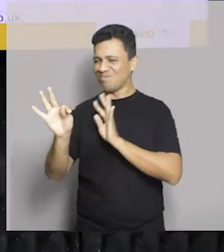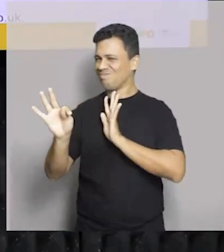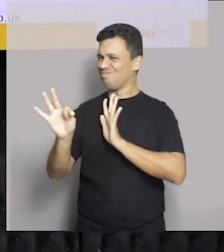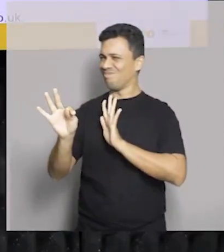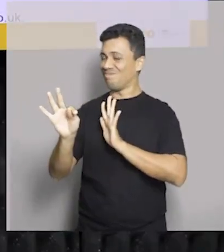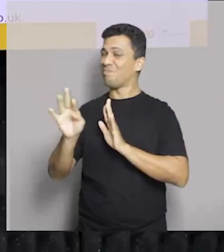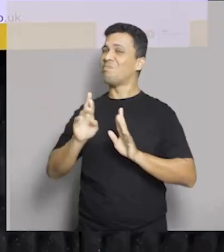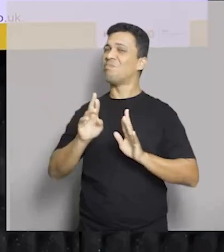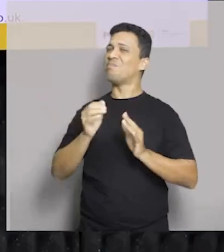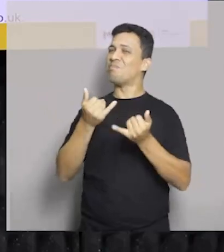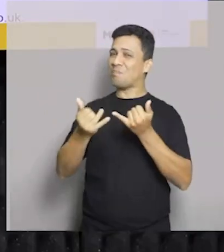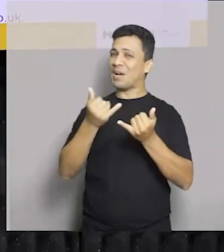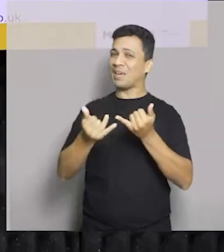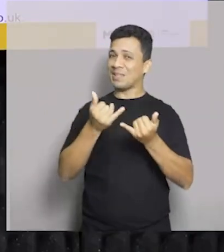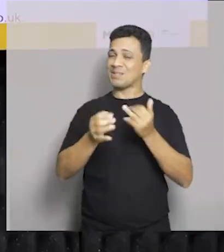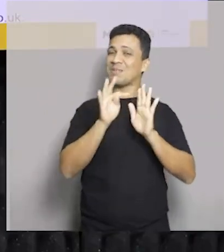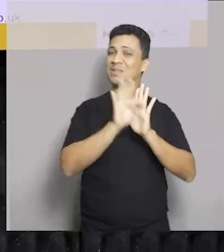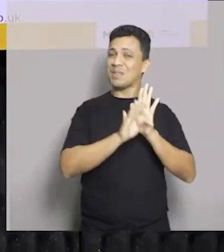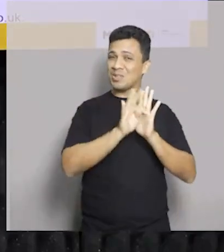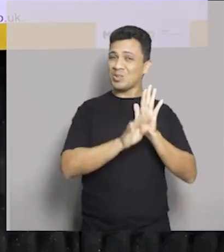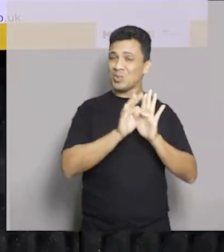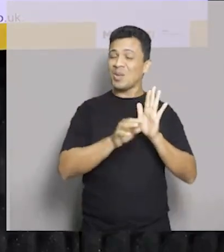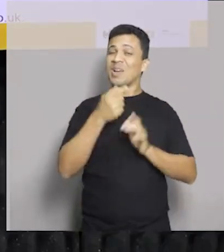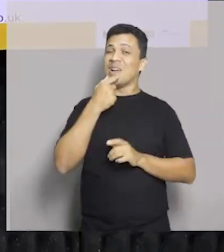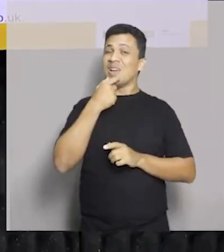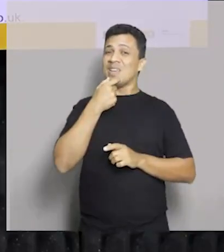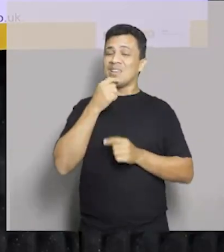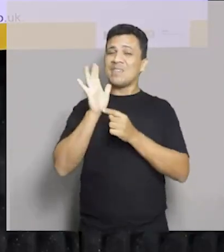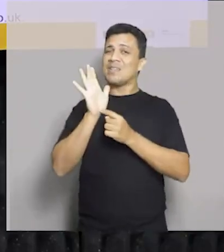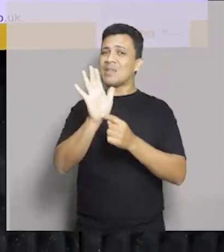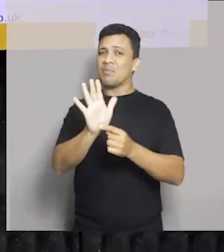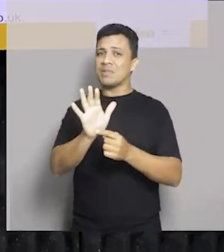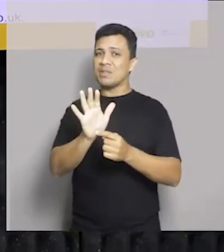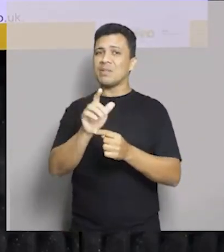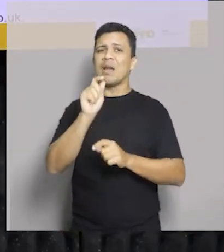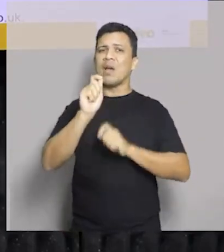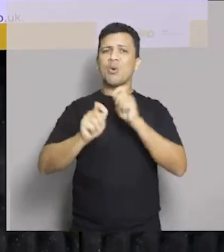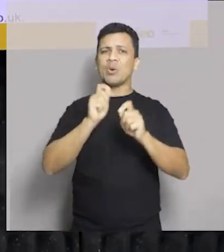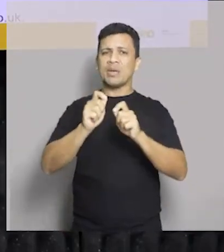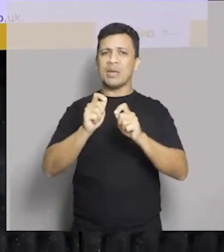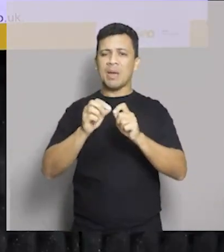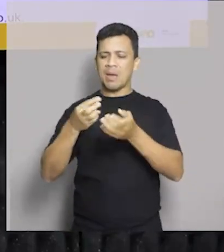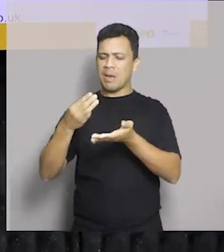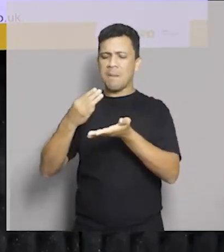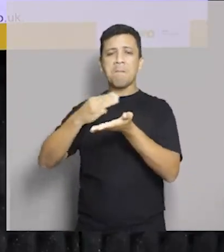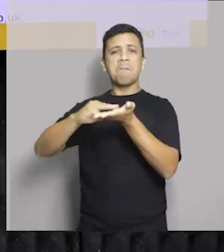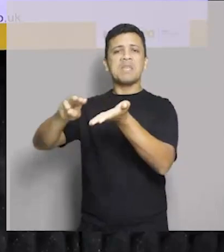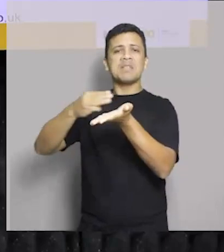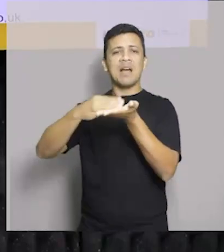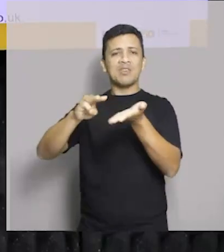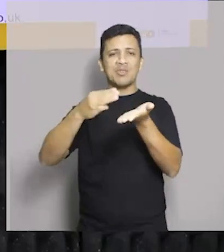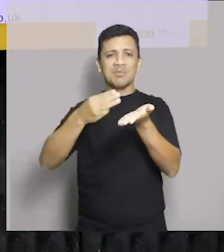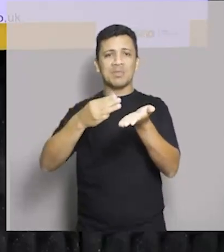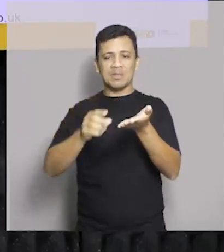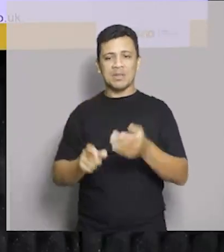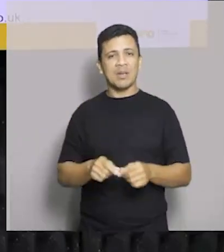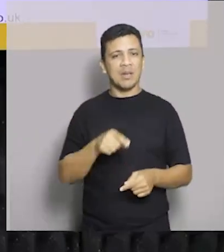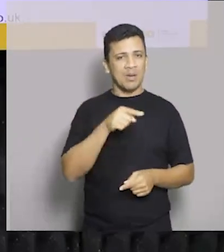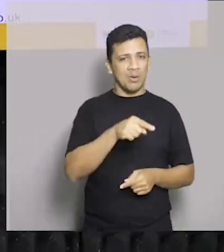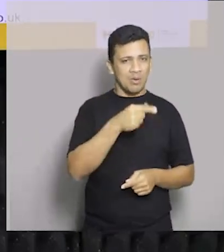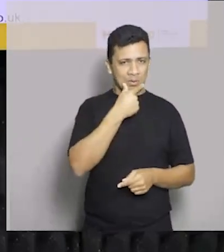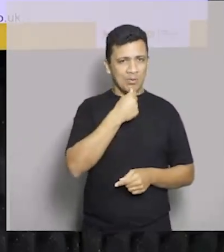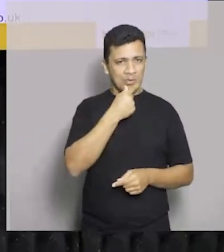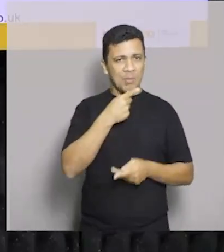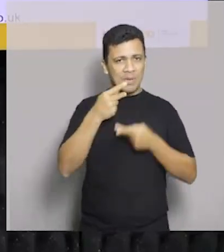texto, em inglês, ela também representa mensagem de texto. Então, é ele falando do celular e